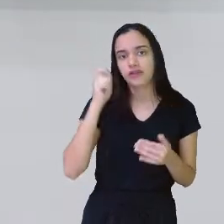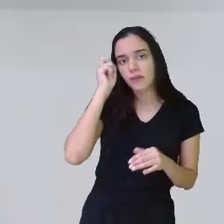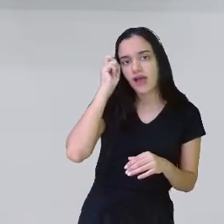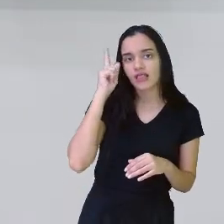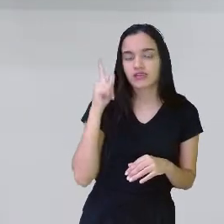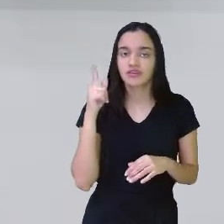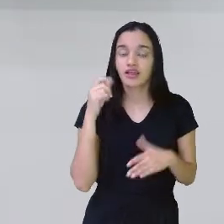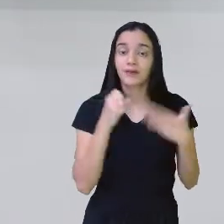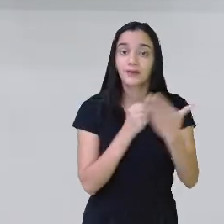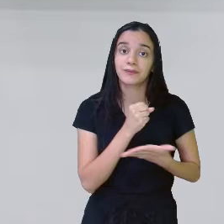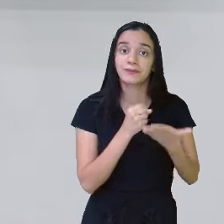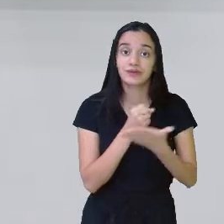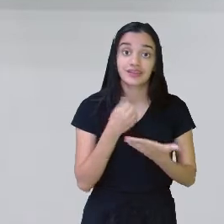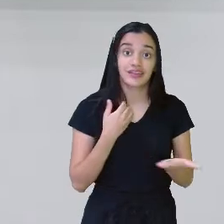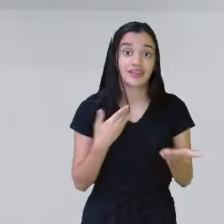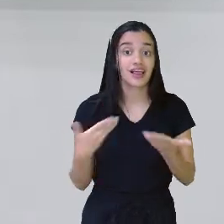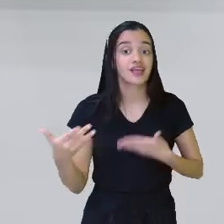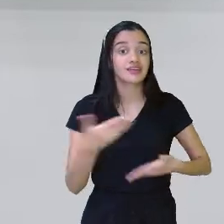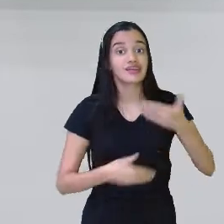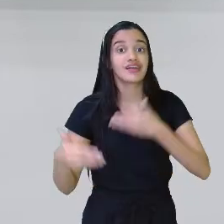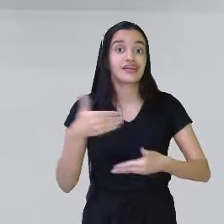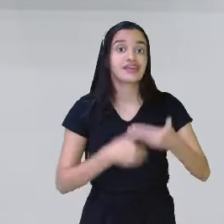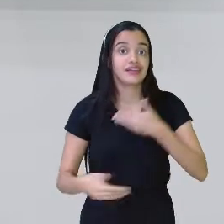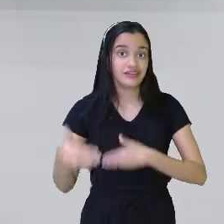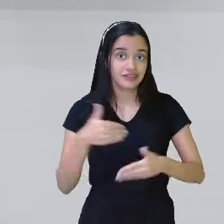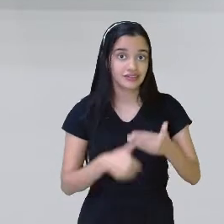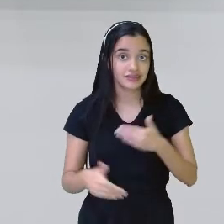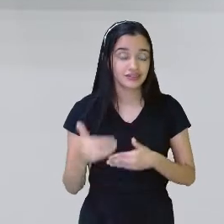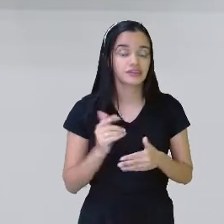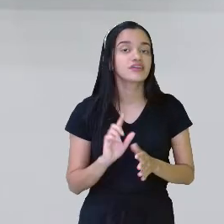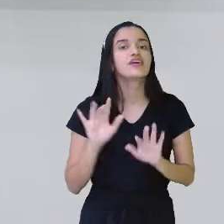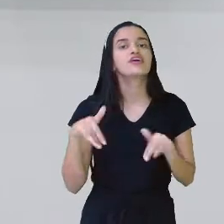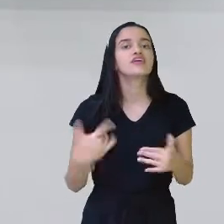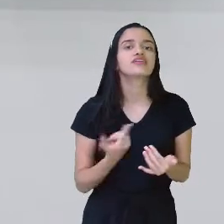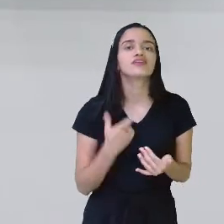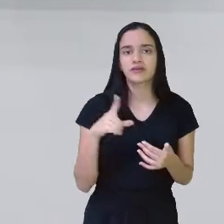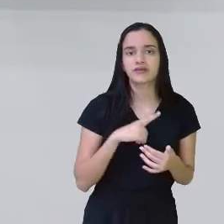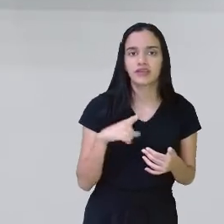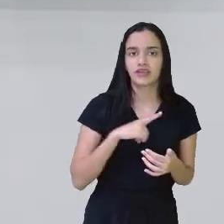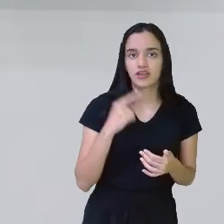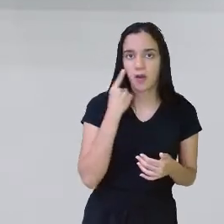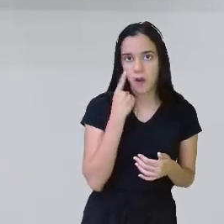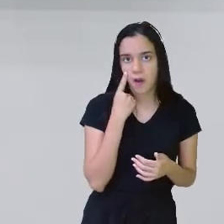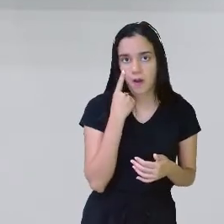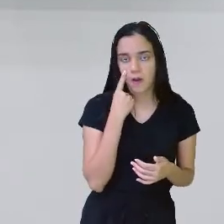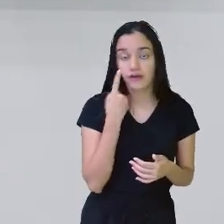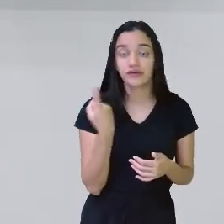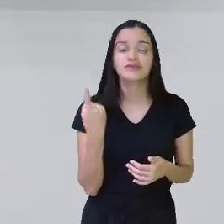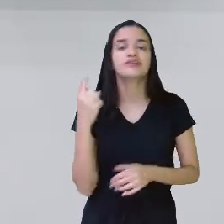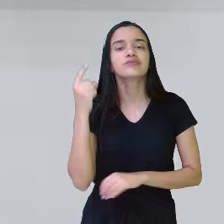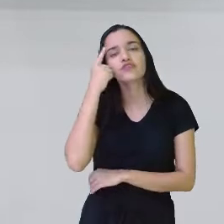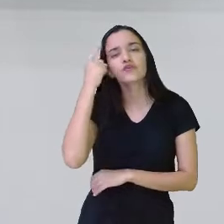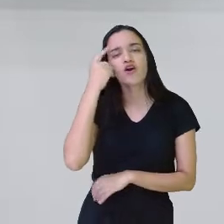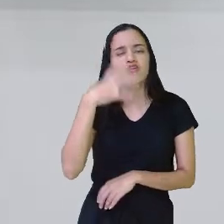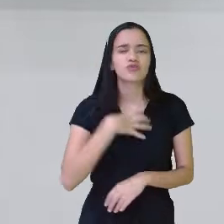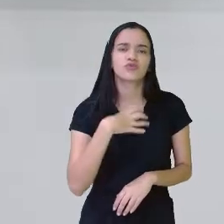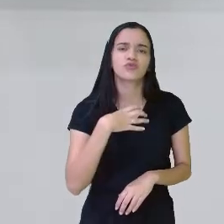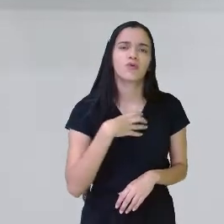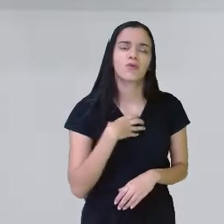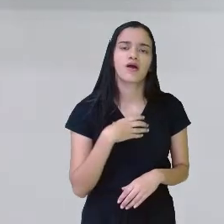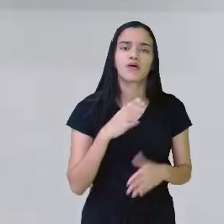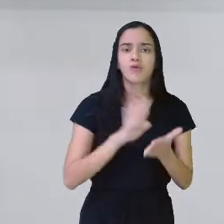ideias com base nas relações de causa e efeito. Então aqui a gente já tem uma outra maneira de pensar, gerando